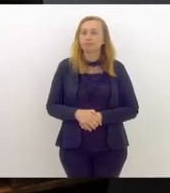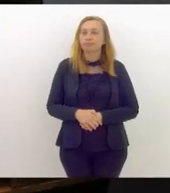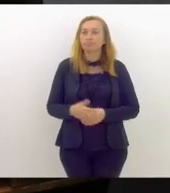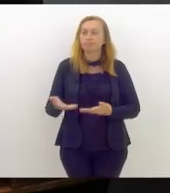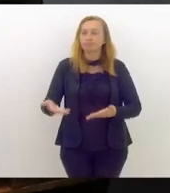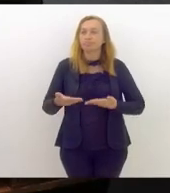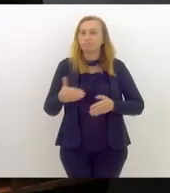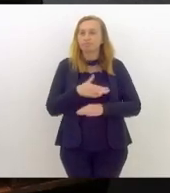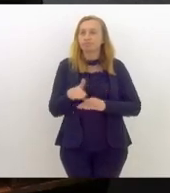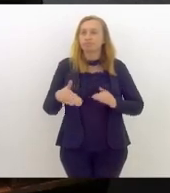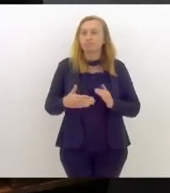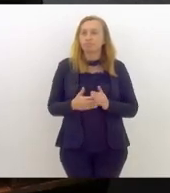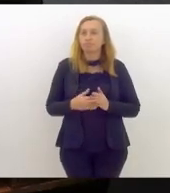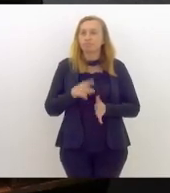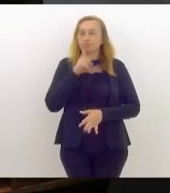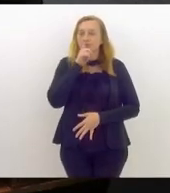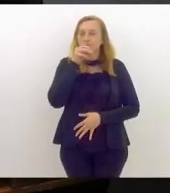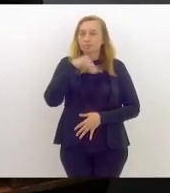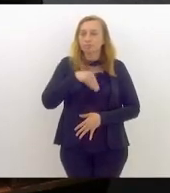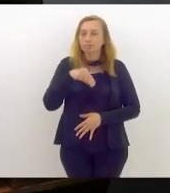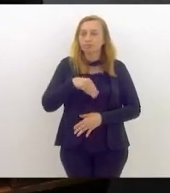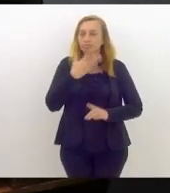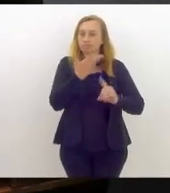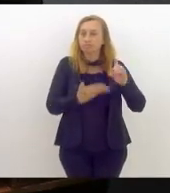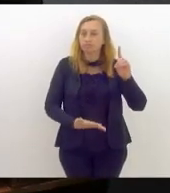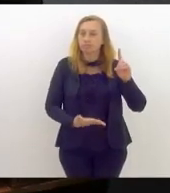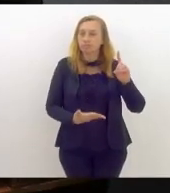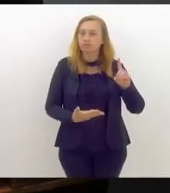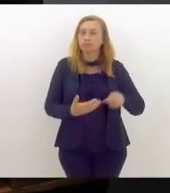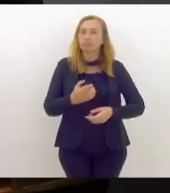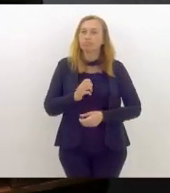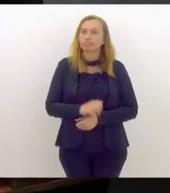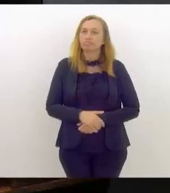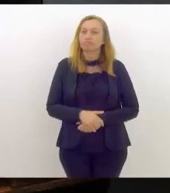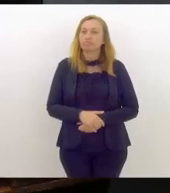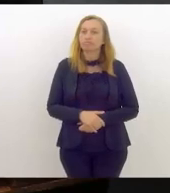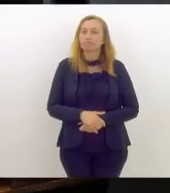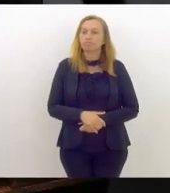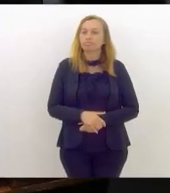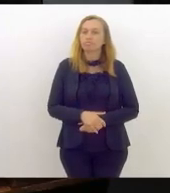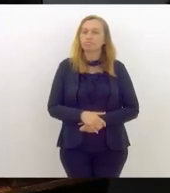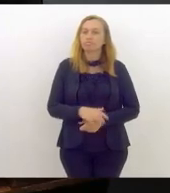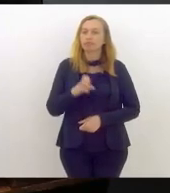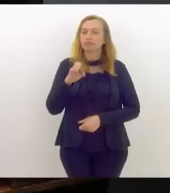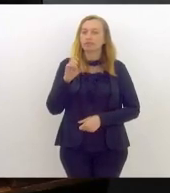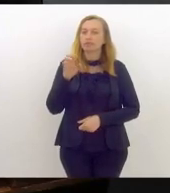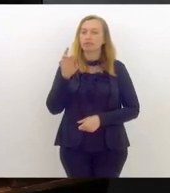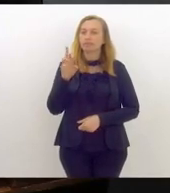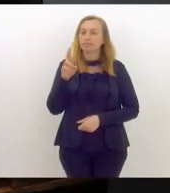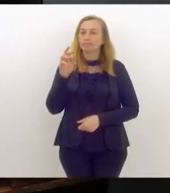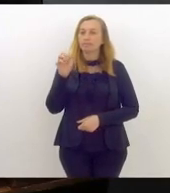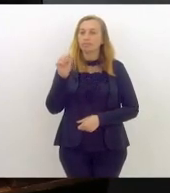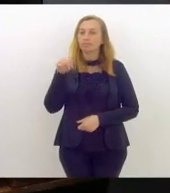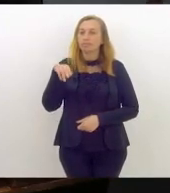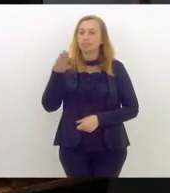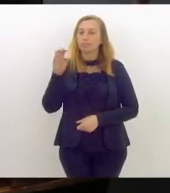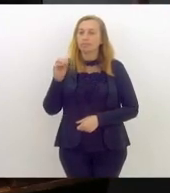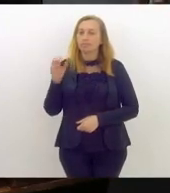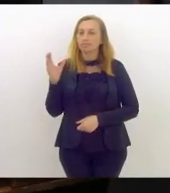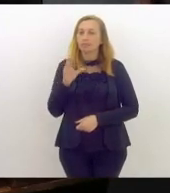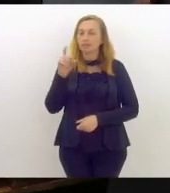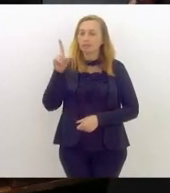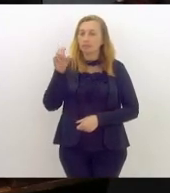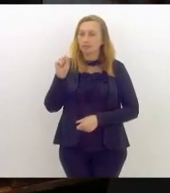convida a todos para que a gente possa fazer um minuto de silêncio em homenagem ao nosso tremendão Erasmo Carlos,